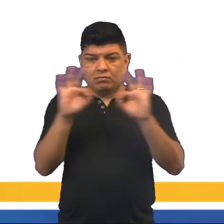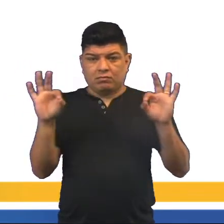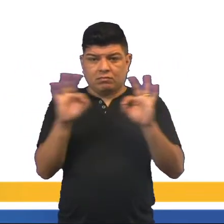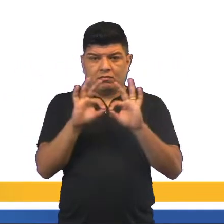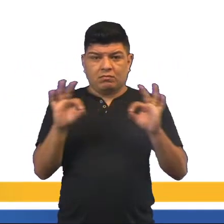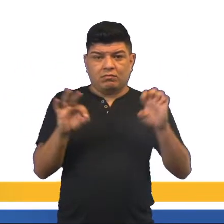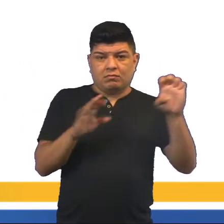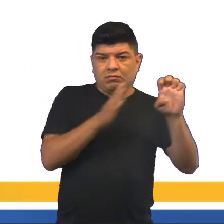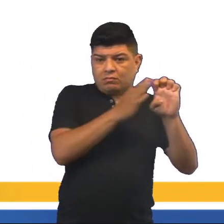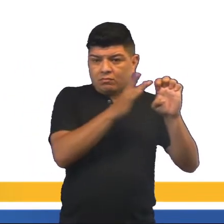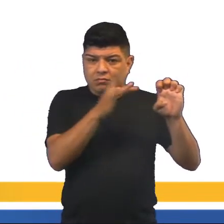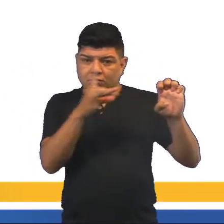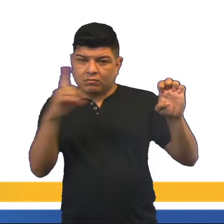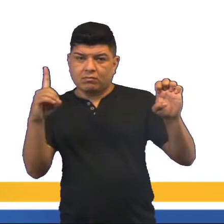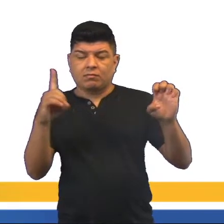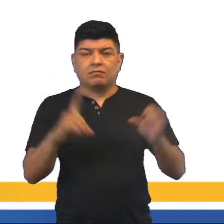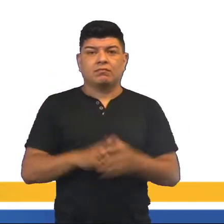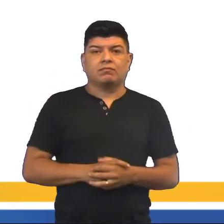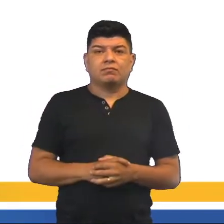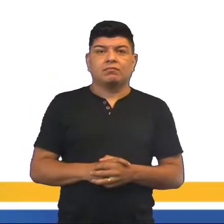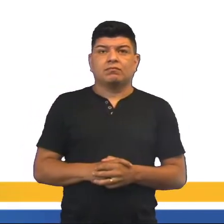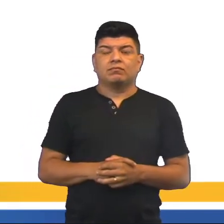da esquerda para a direita.